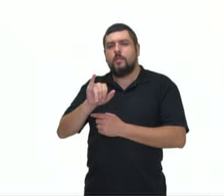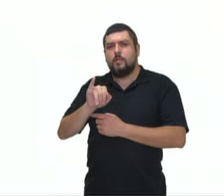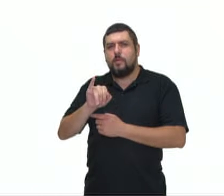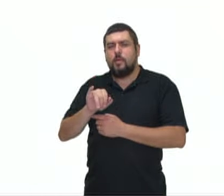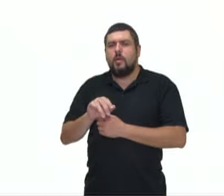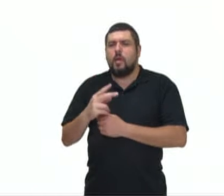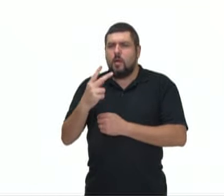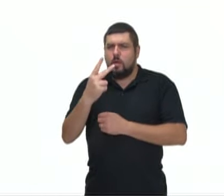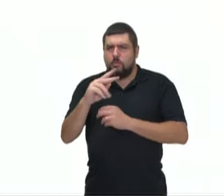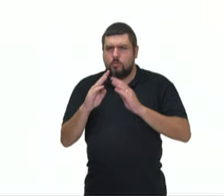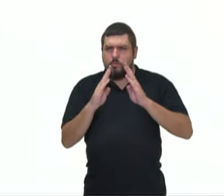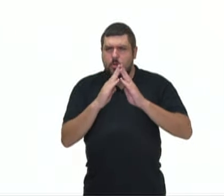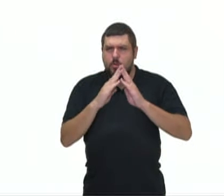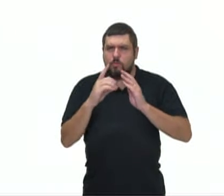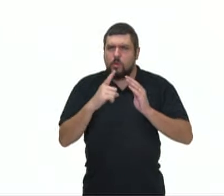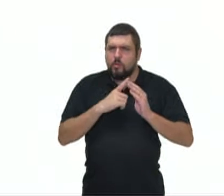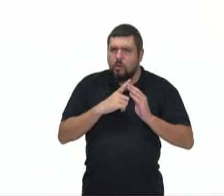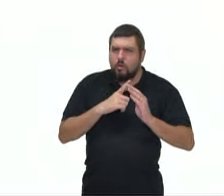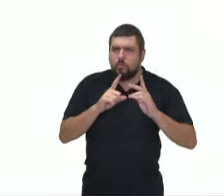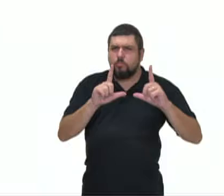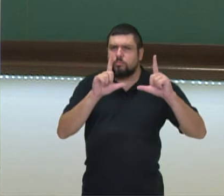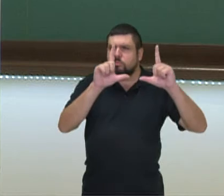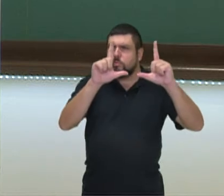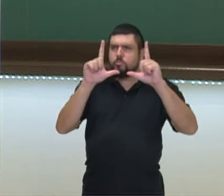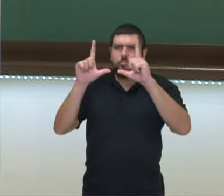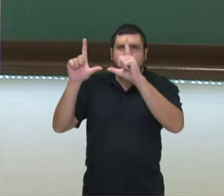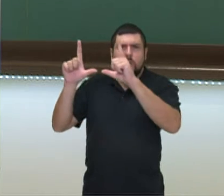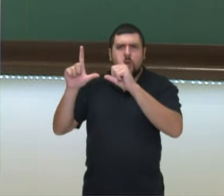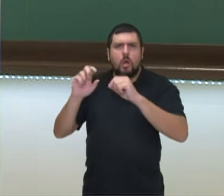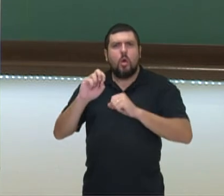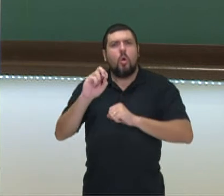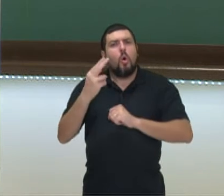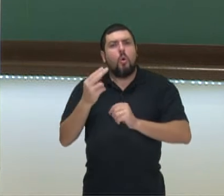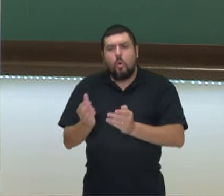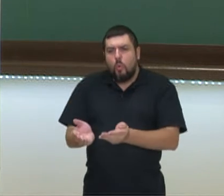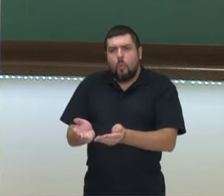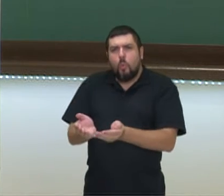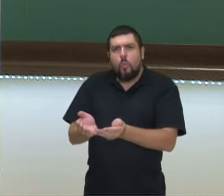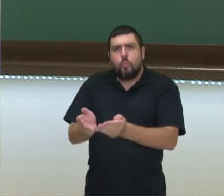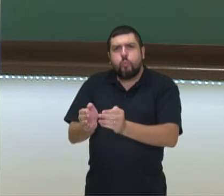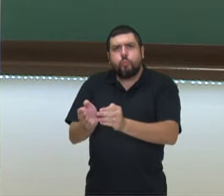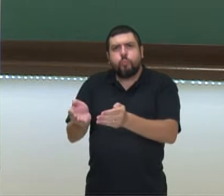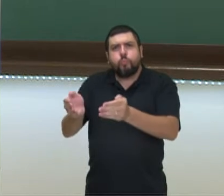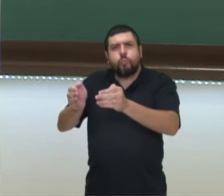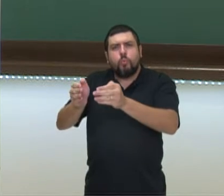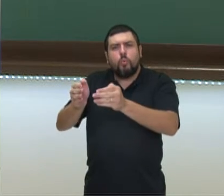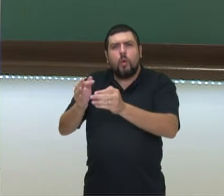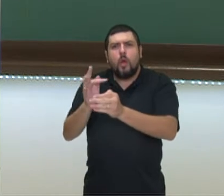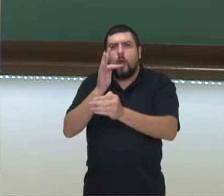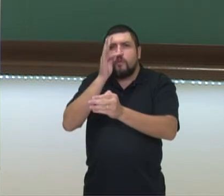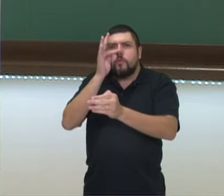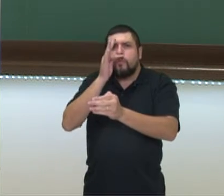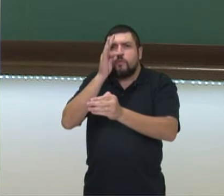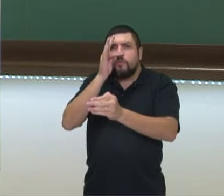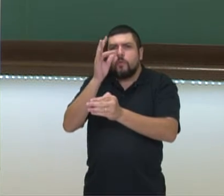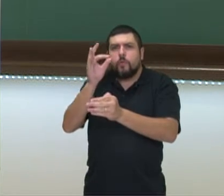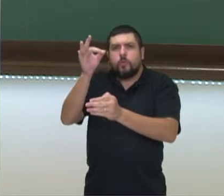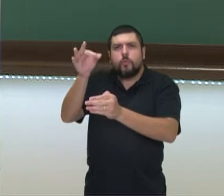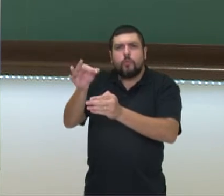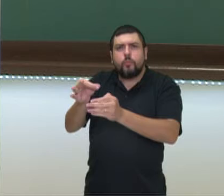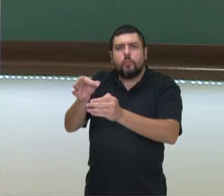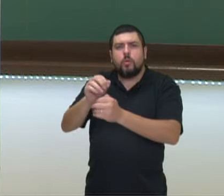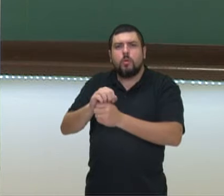de decoração, né, um quadro, um vaso? Como que é a sua relação com a arte, né? Você tem